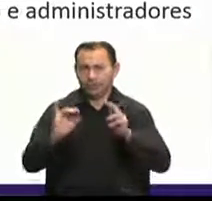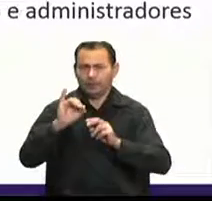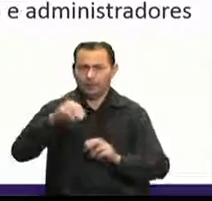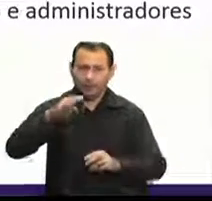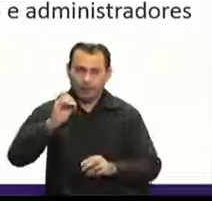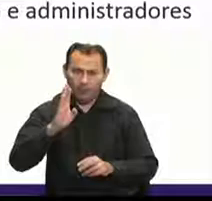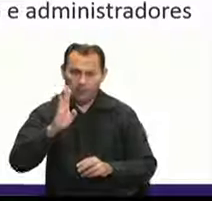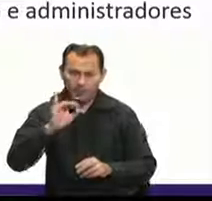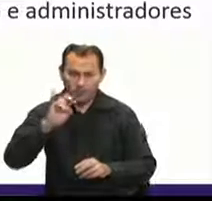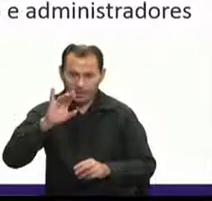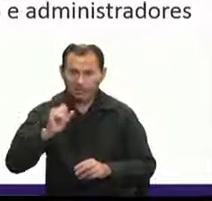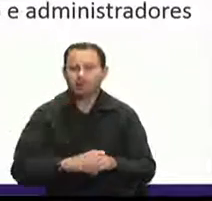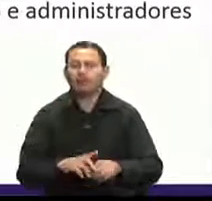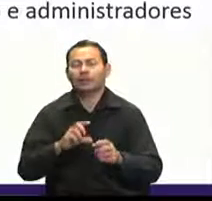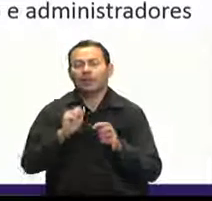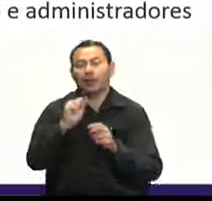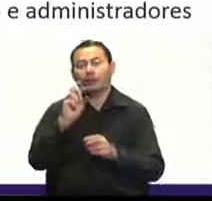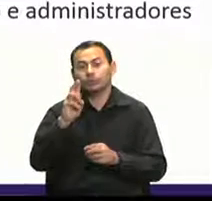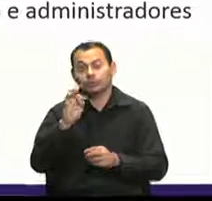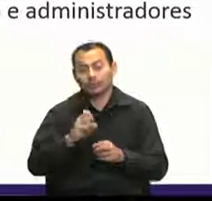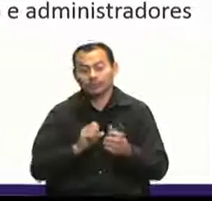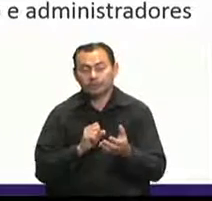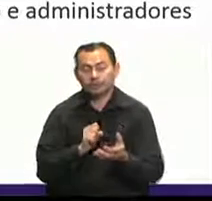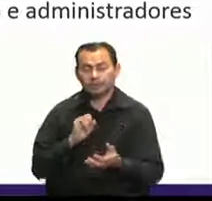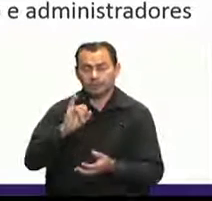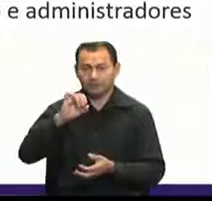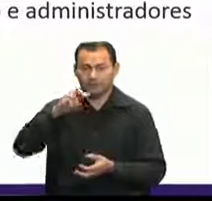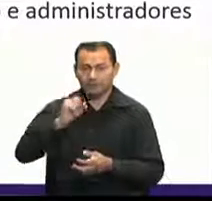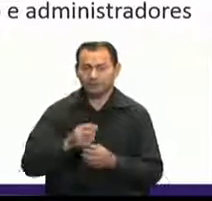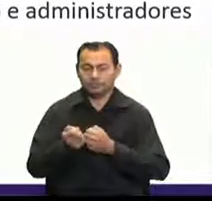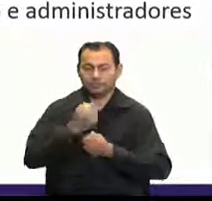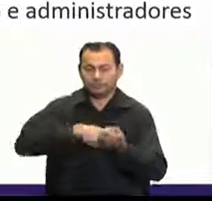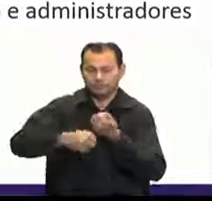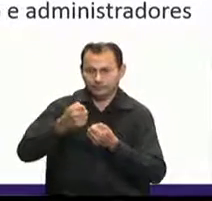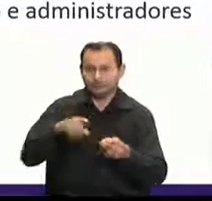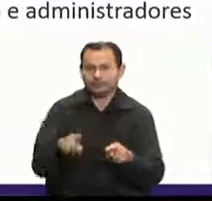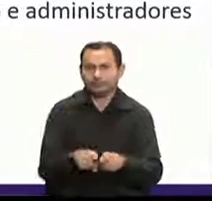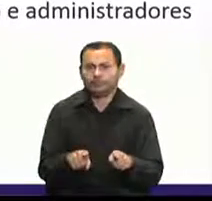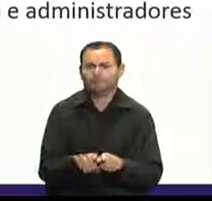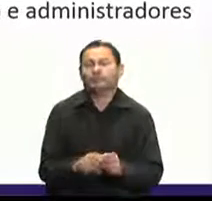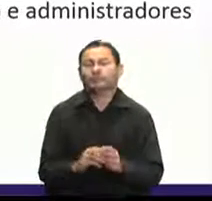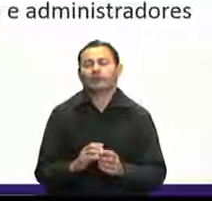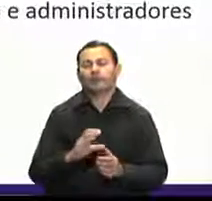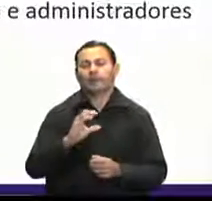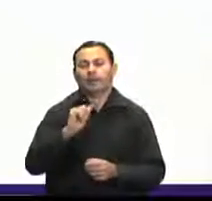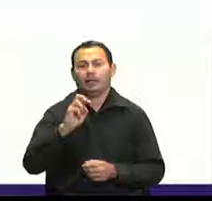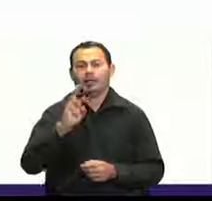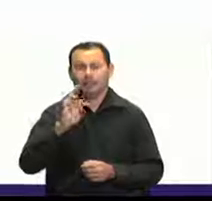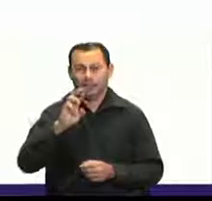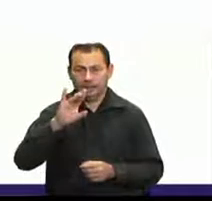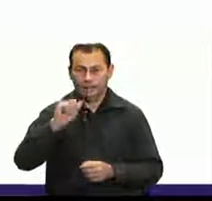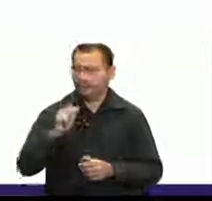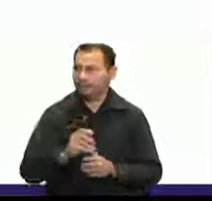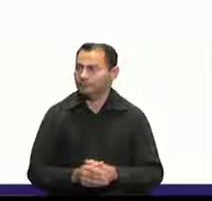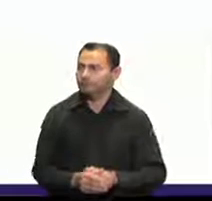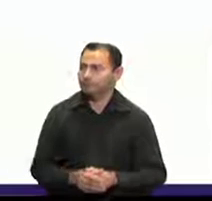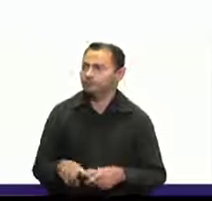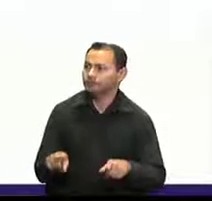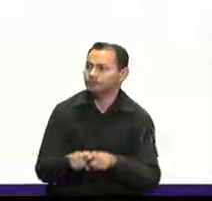mobiliários agentes autônomos de investimento administradores de carteiras de investimento